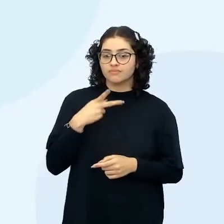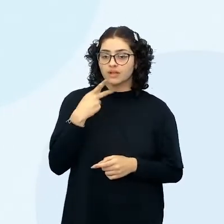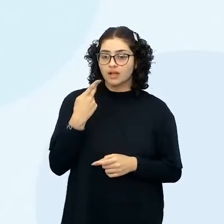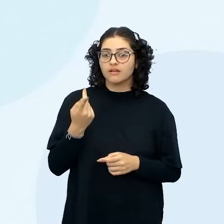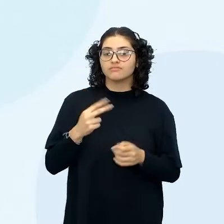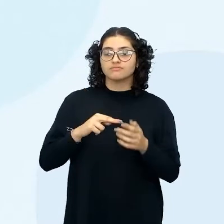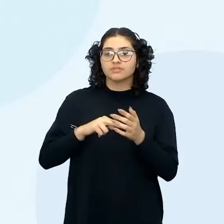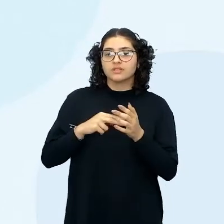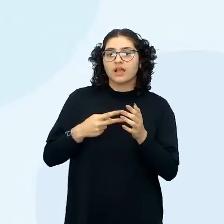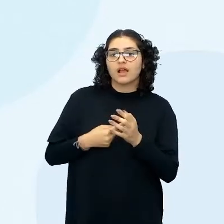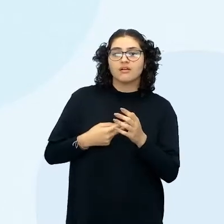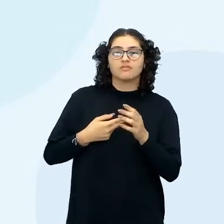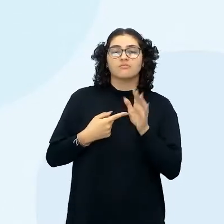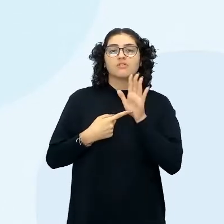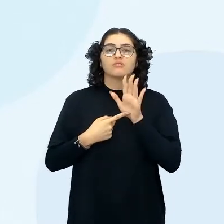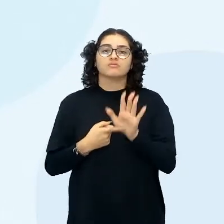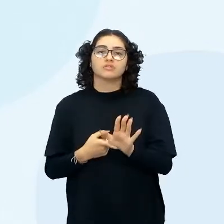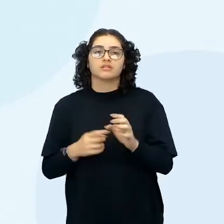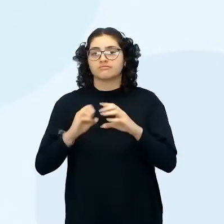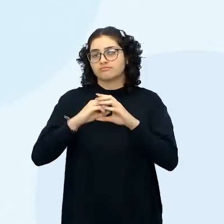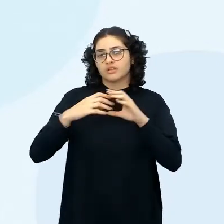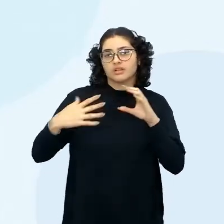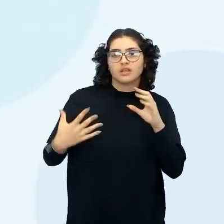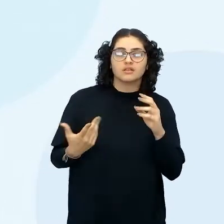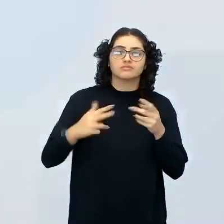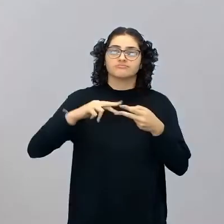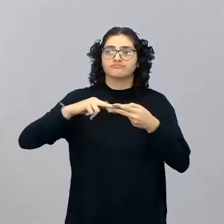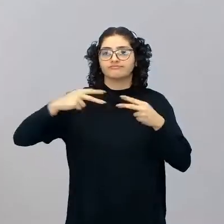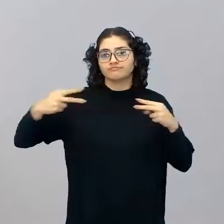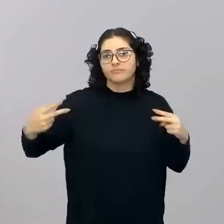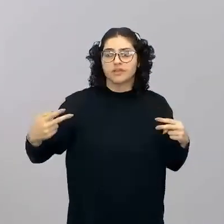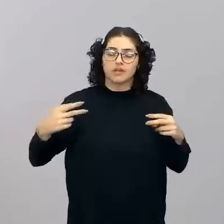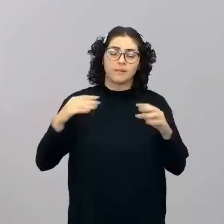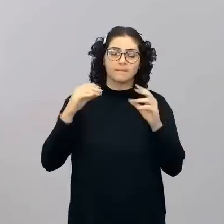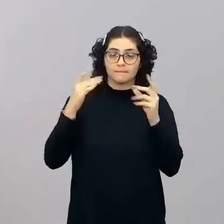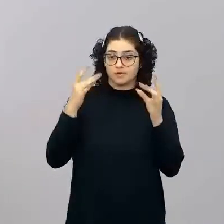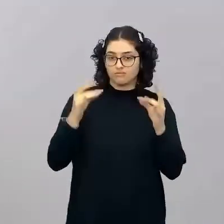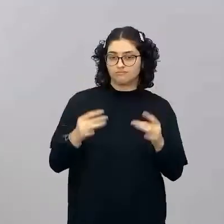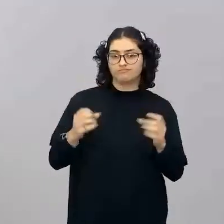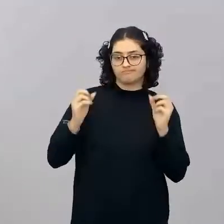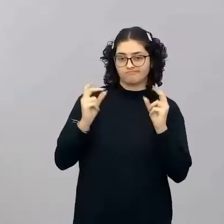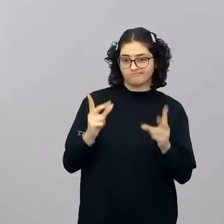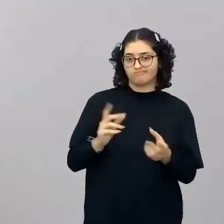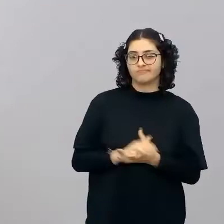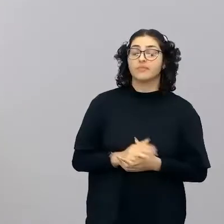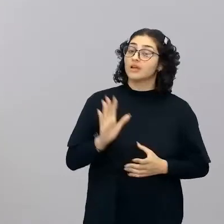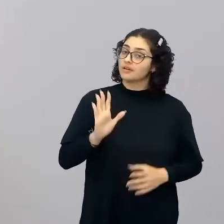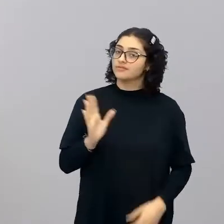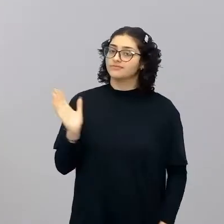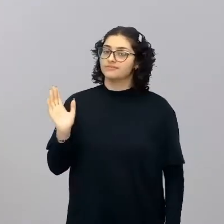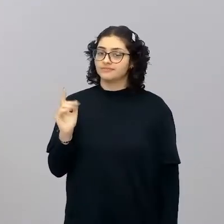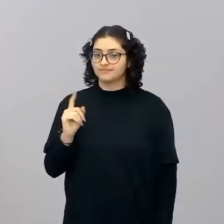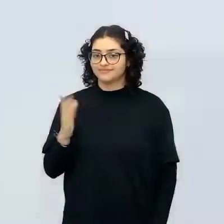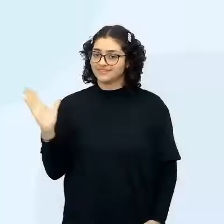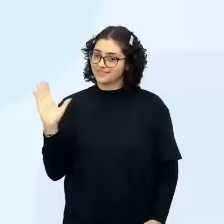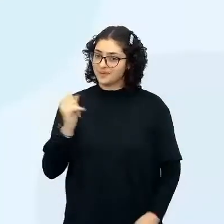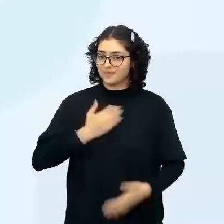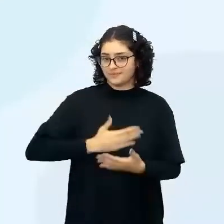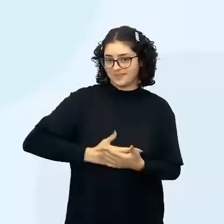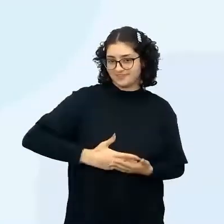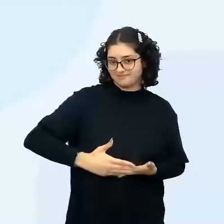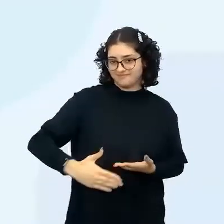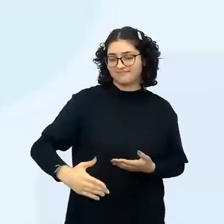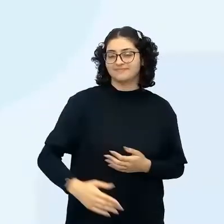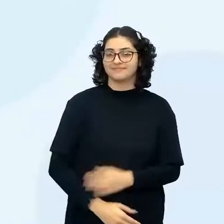aí alguns dos seus aspectos genéticos e assim por diante. E aí, gente, já vamos começar com